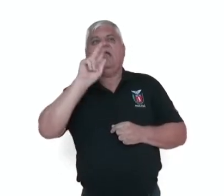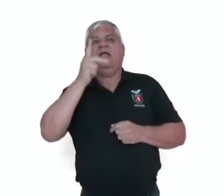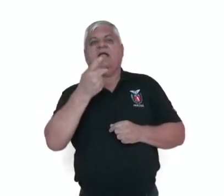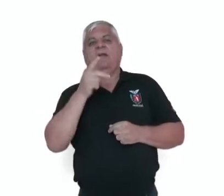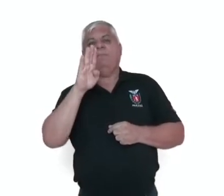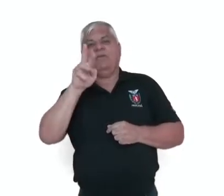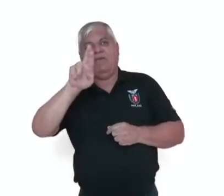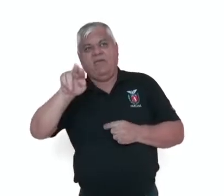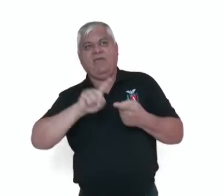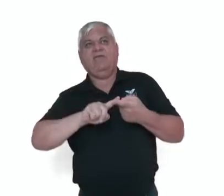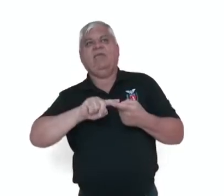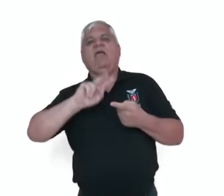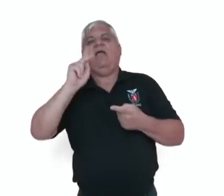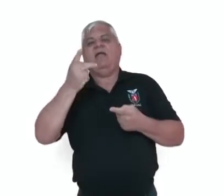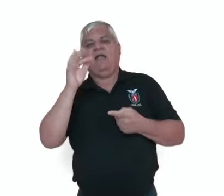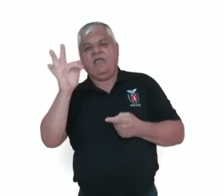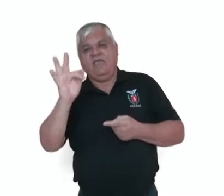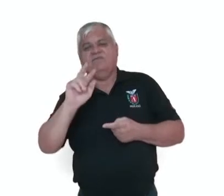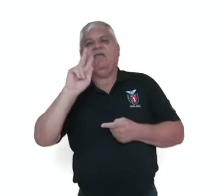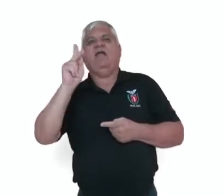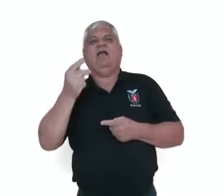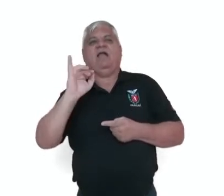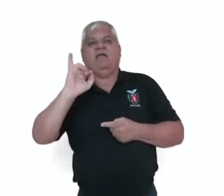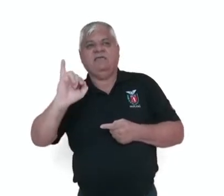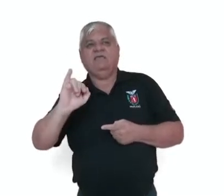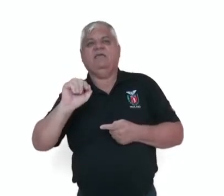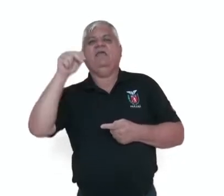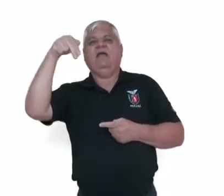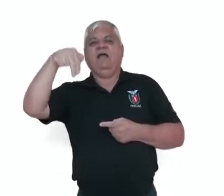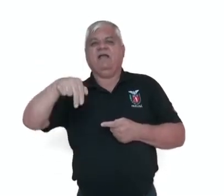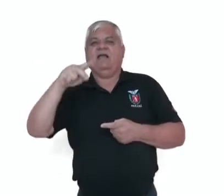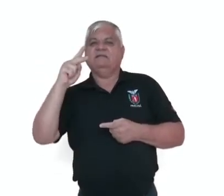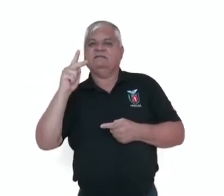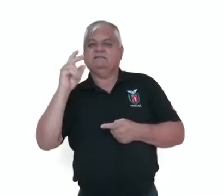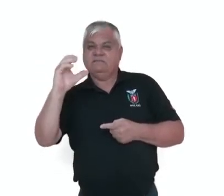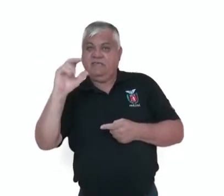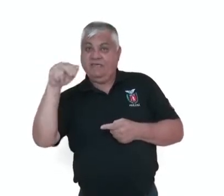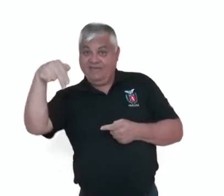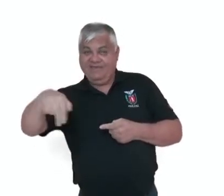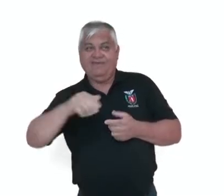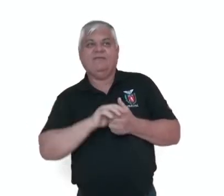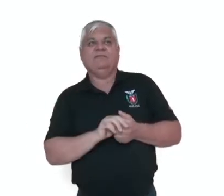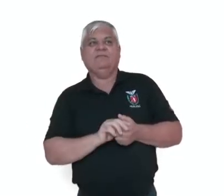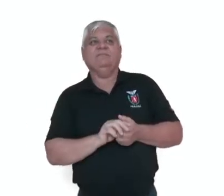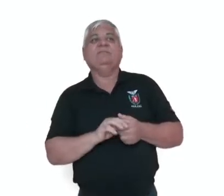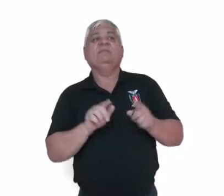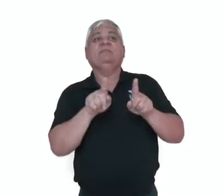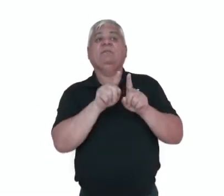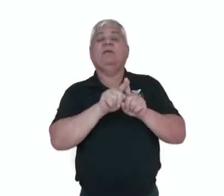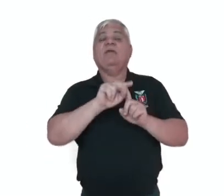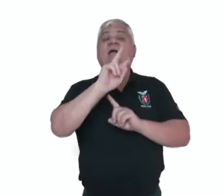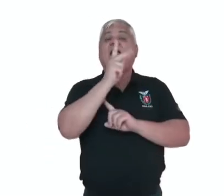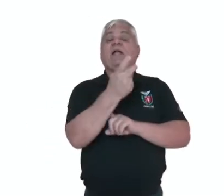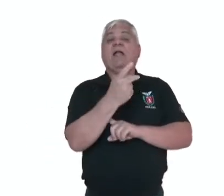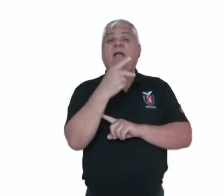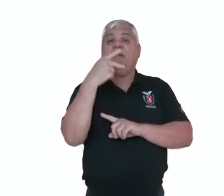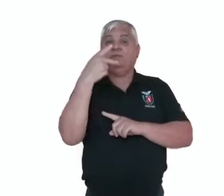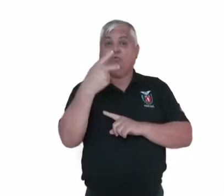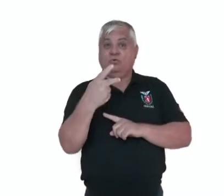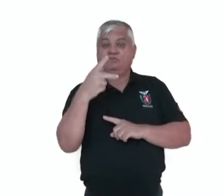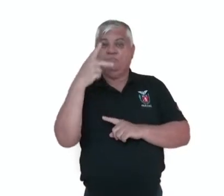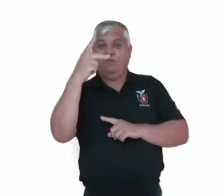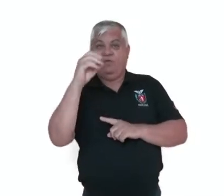HF, o HI, né? O HNO3. E a gente tem o H3PO2 como exceção, porque na fórmula aqui